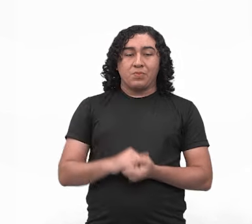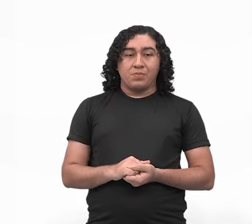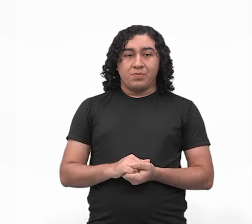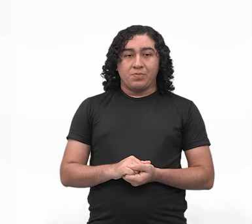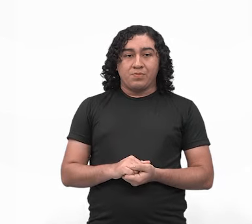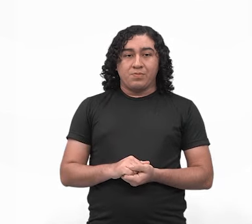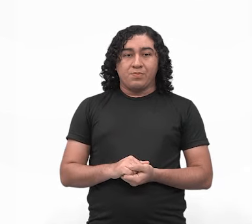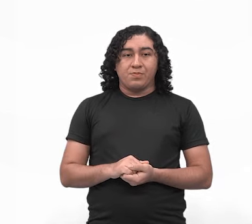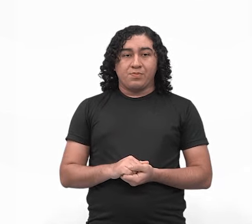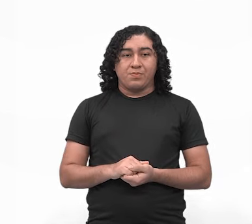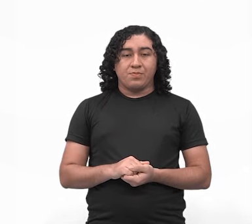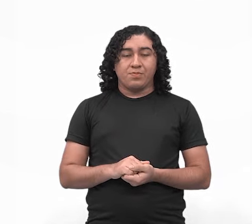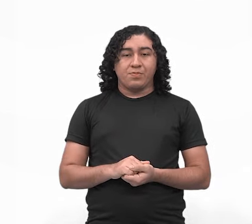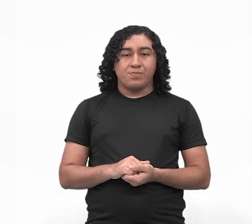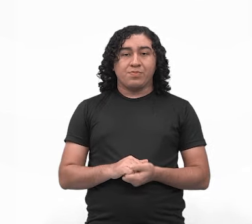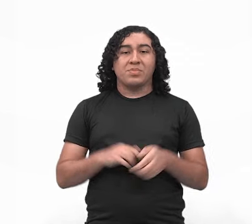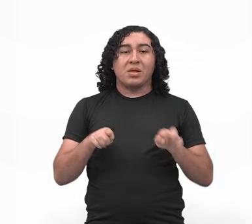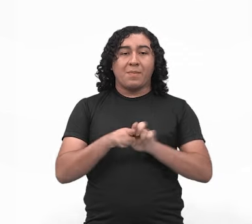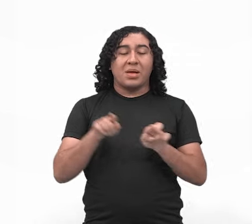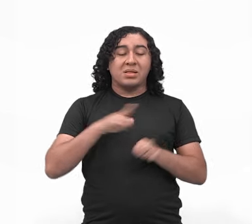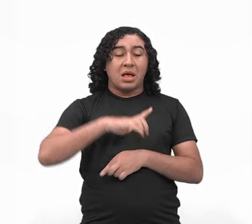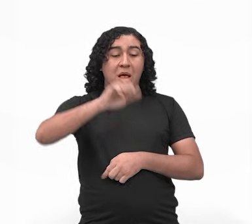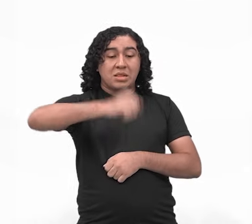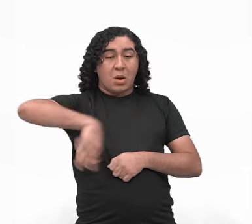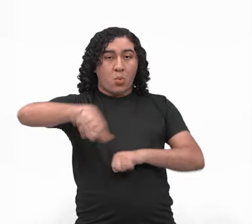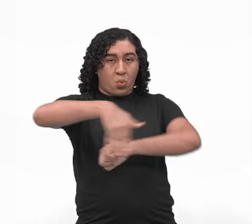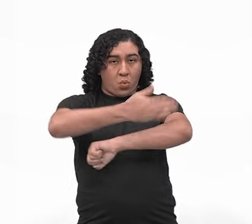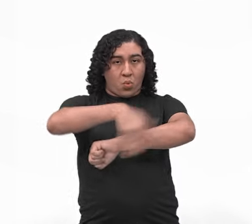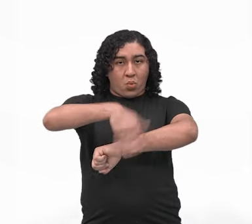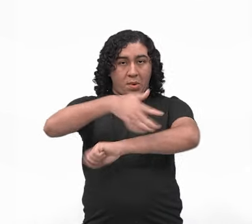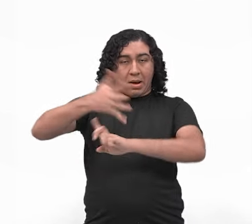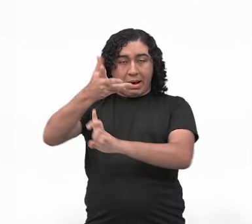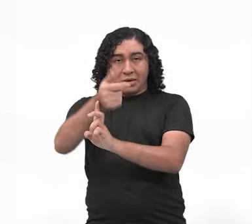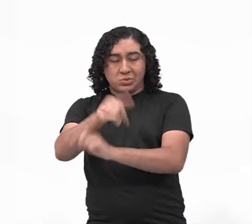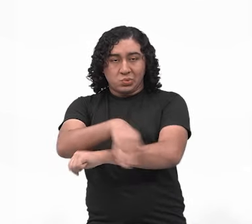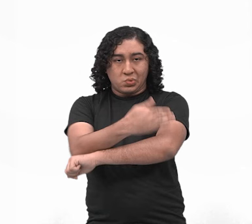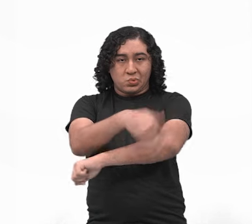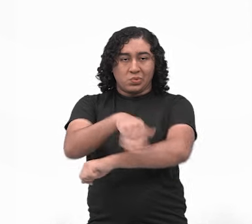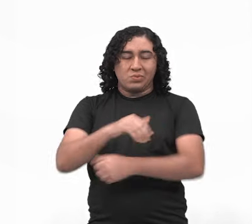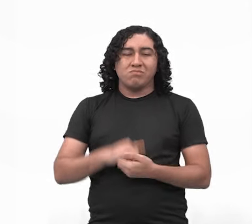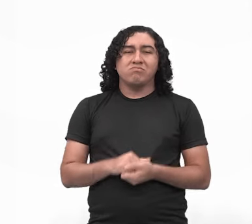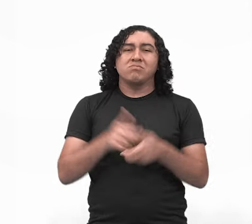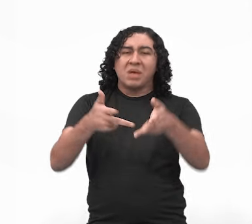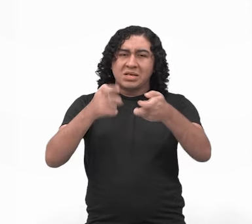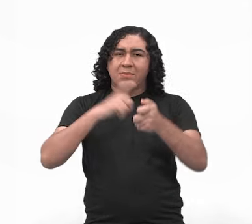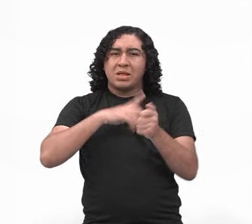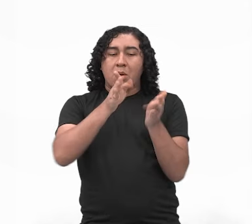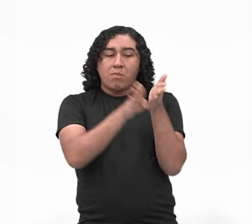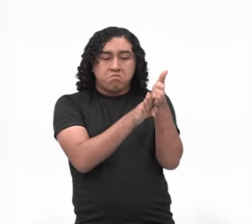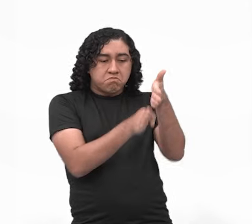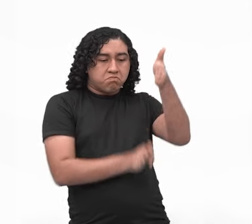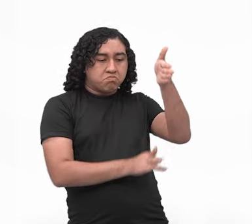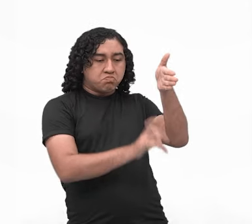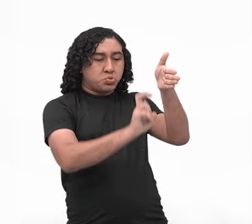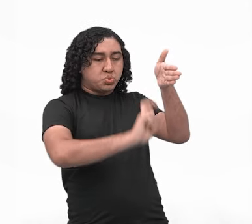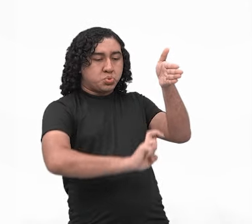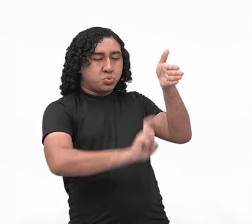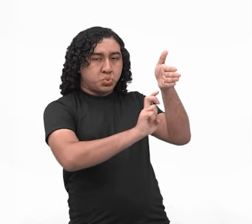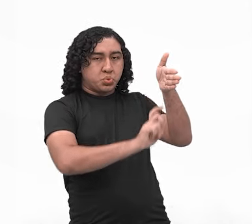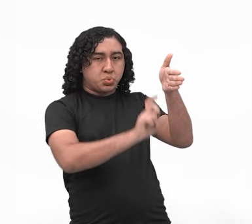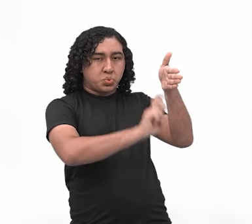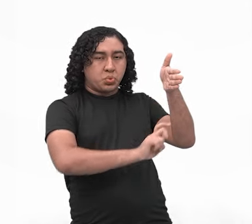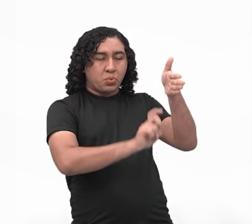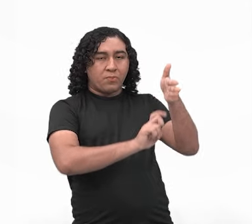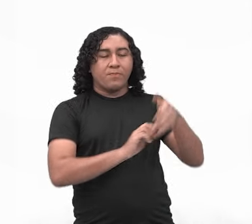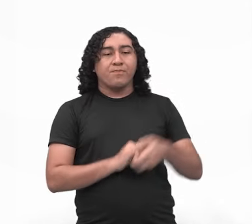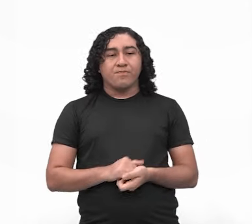arte urbana, que vai envolver, que nós também já vimos, a questão dos grafites, não é? Então, o Bax